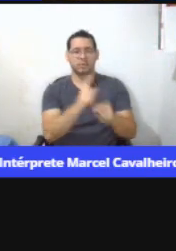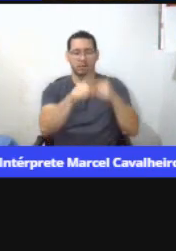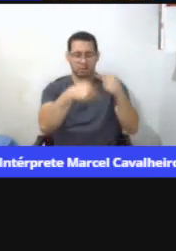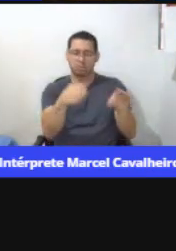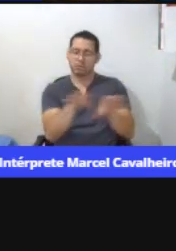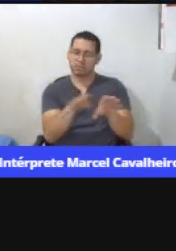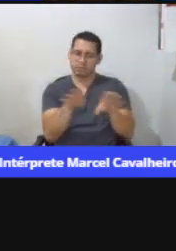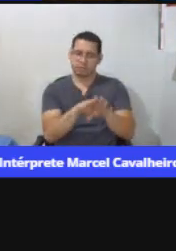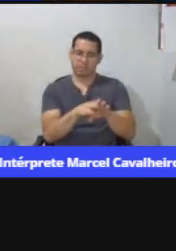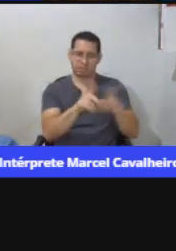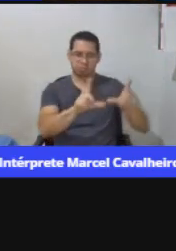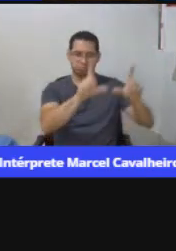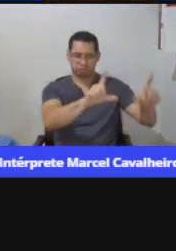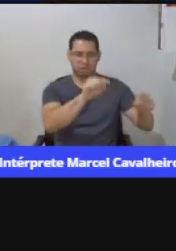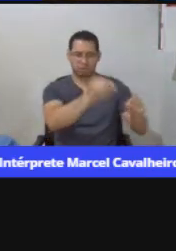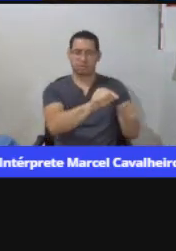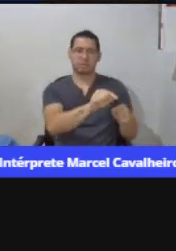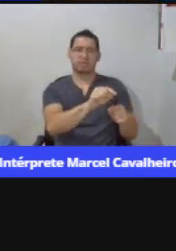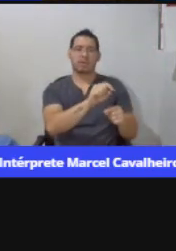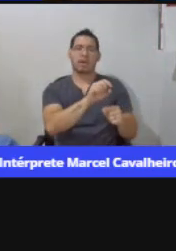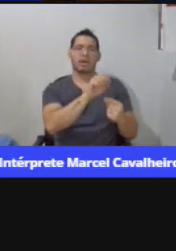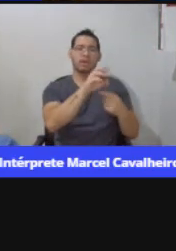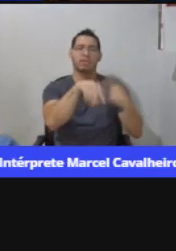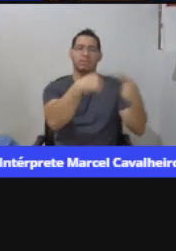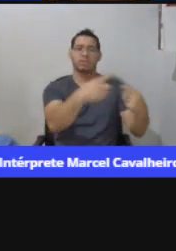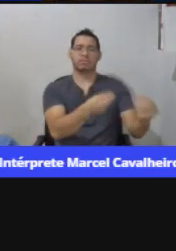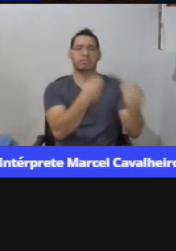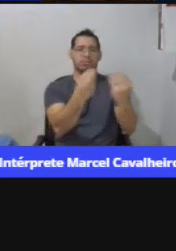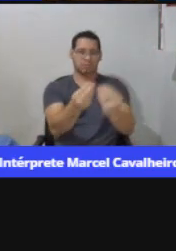vocês. Próximo.